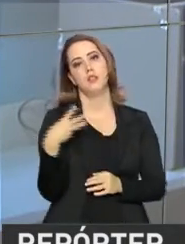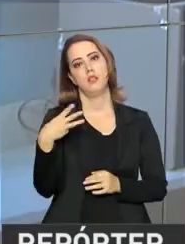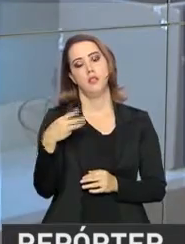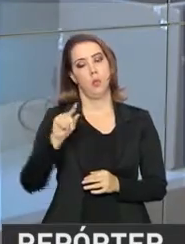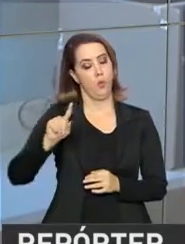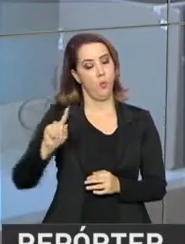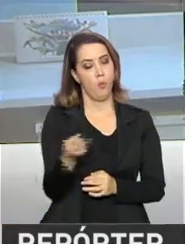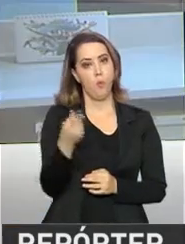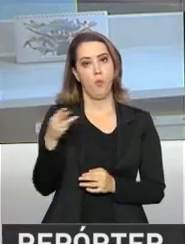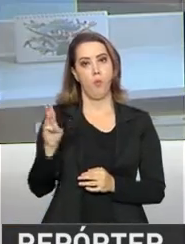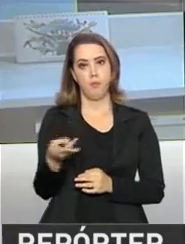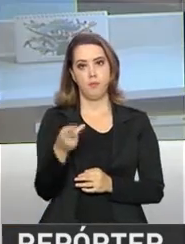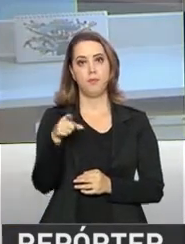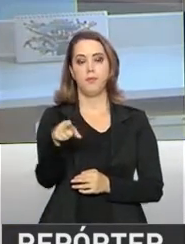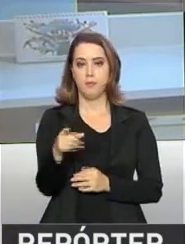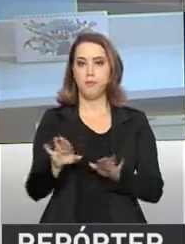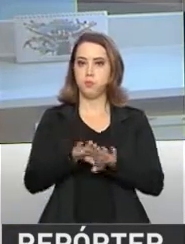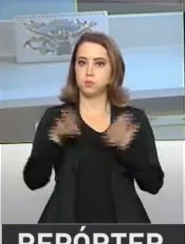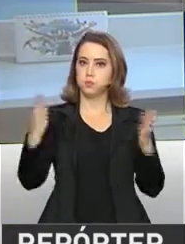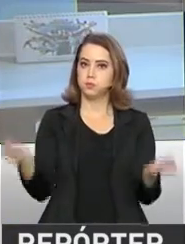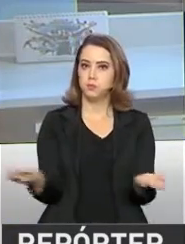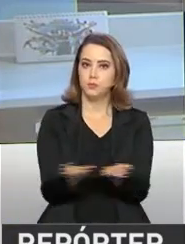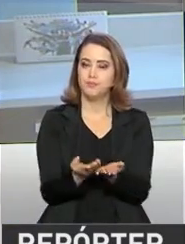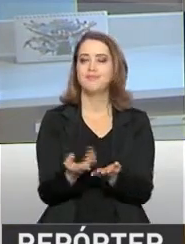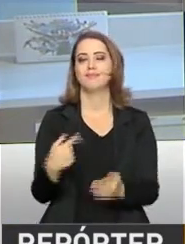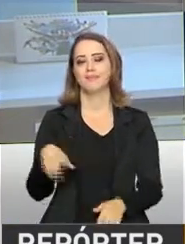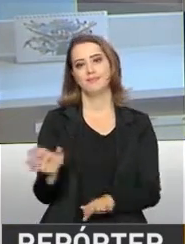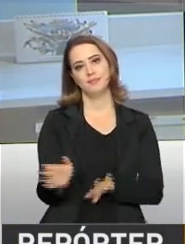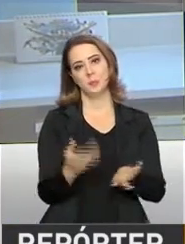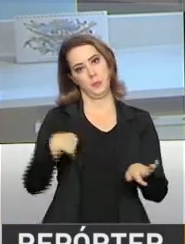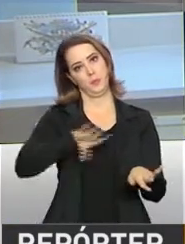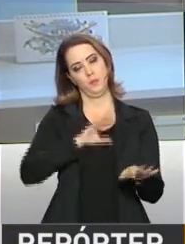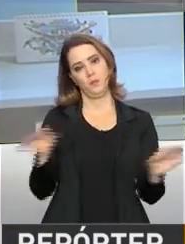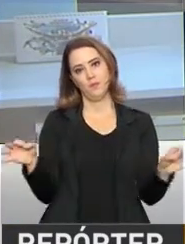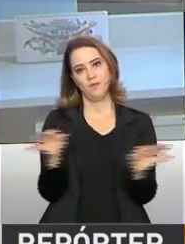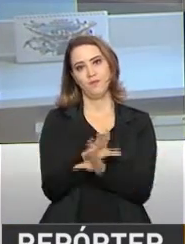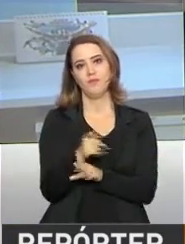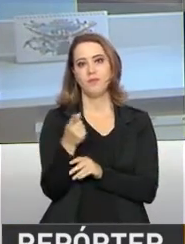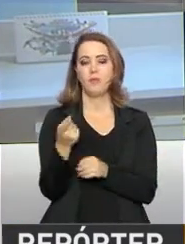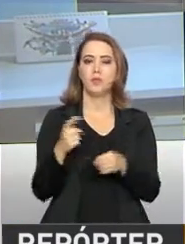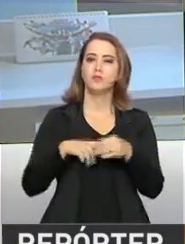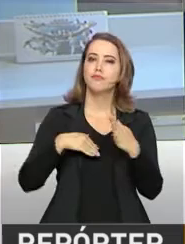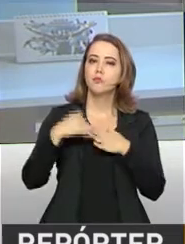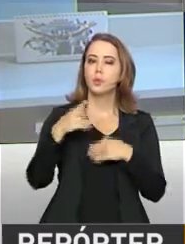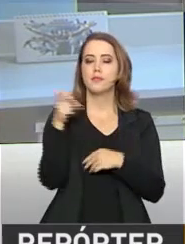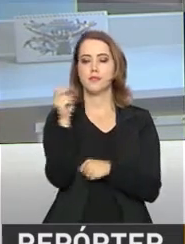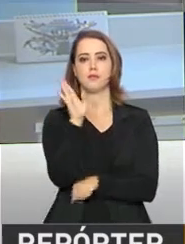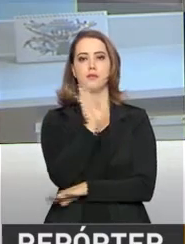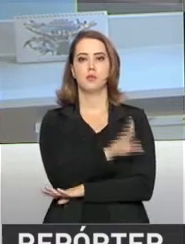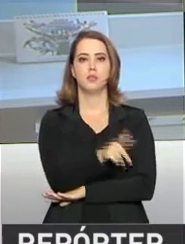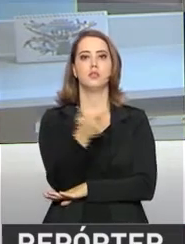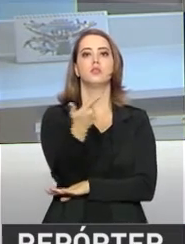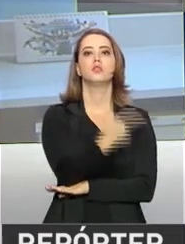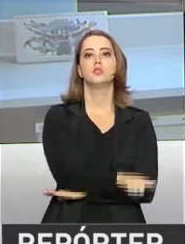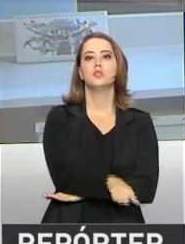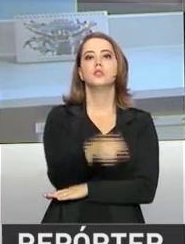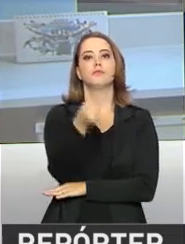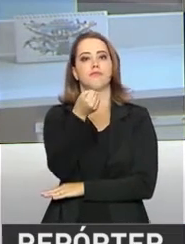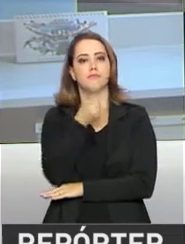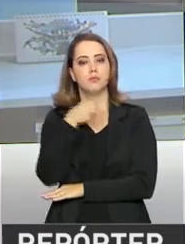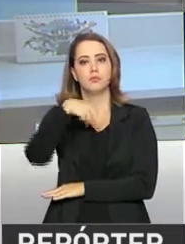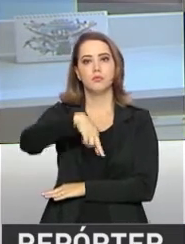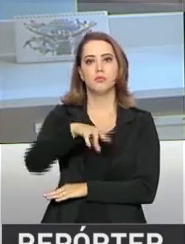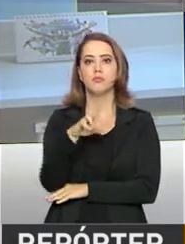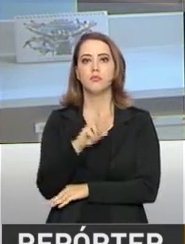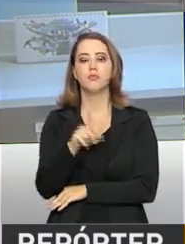barris e nós ficamos por aqui voltamos a qualquer momento com outras informações ou às cinco da tarde a próxima edição do repórter